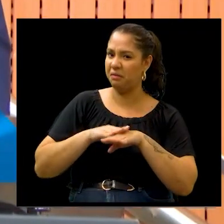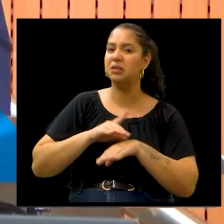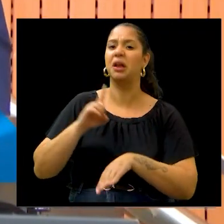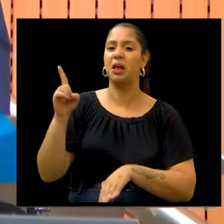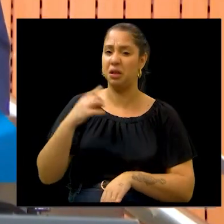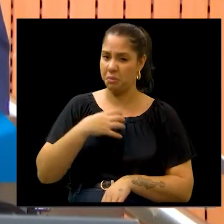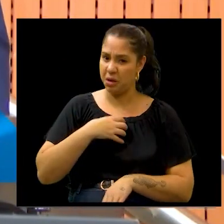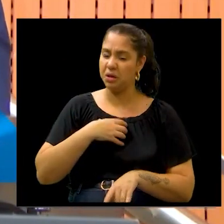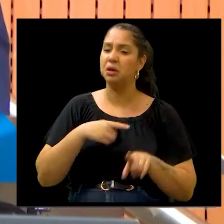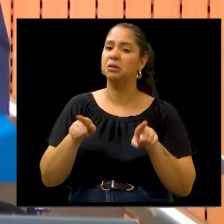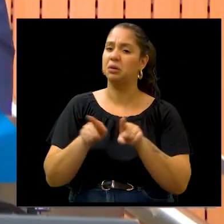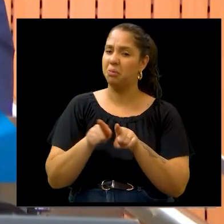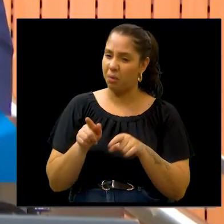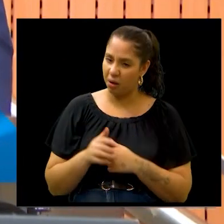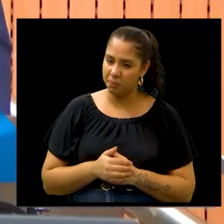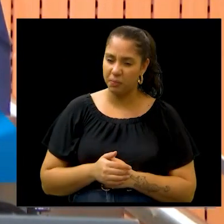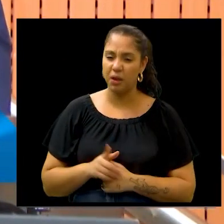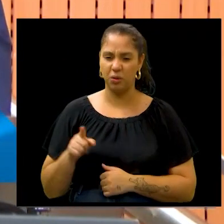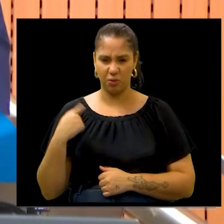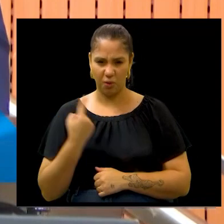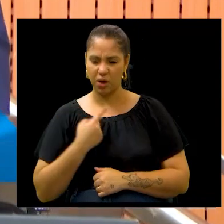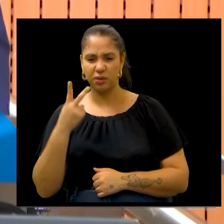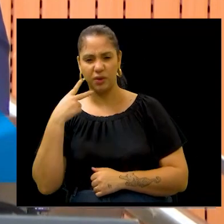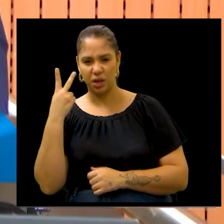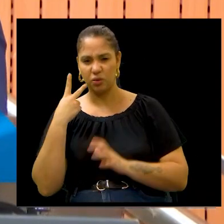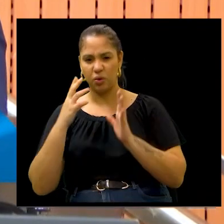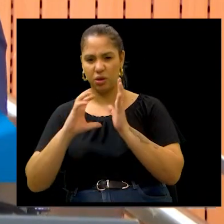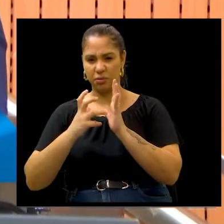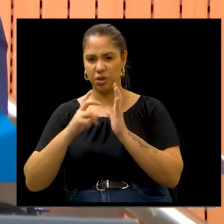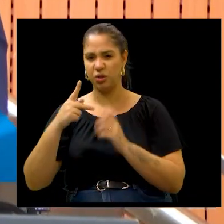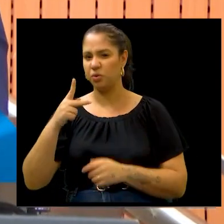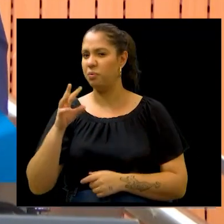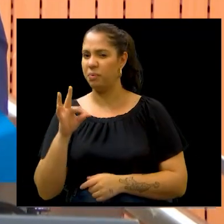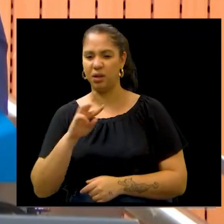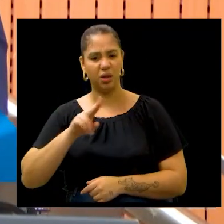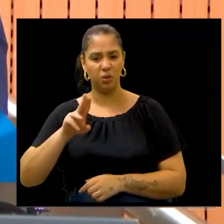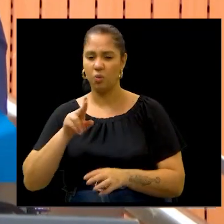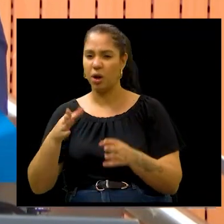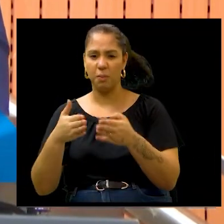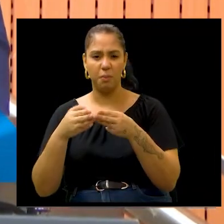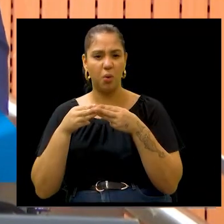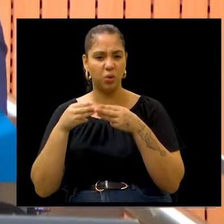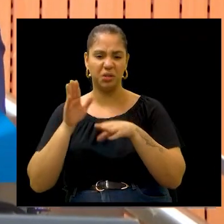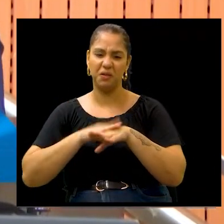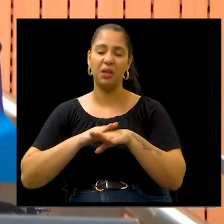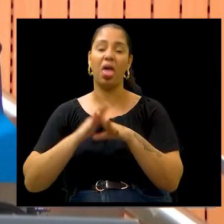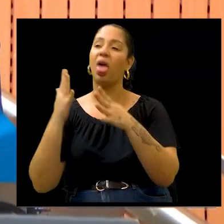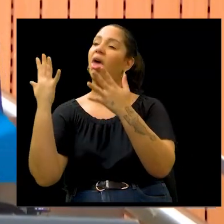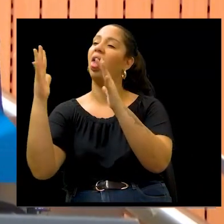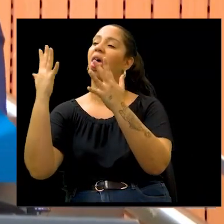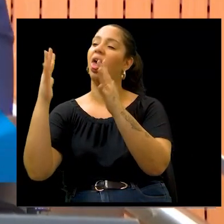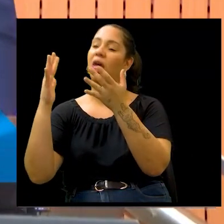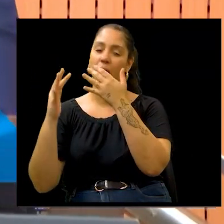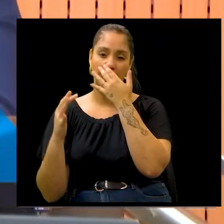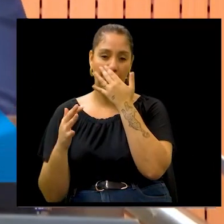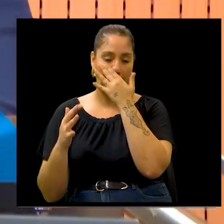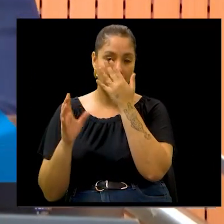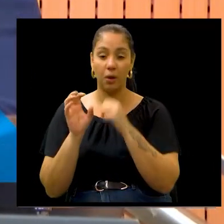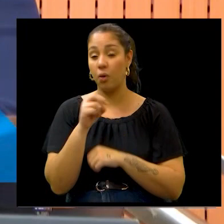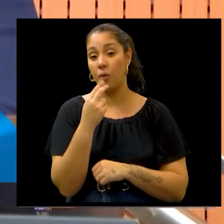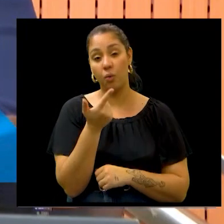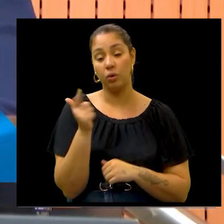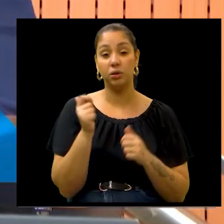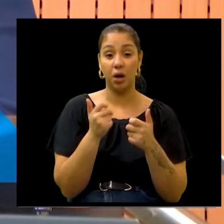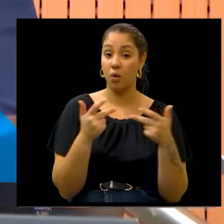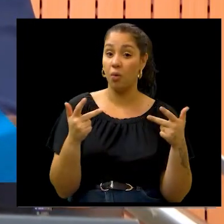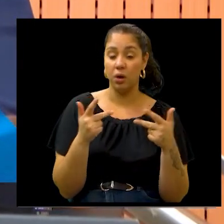a operação também que está acontecendo na Bahia. E nenhum de nós aqui, vereadores do PT, viemos aqui fazer nenhuma moção de aplauso,